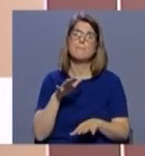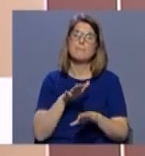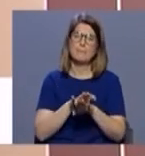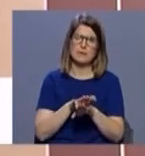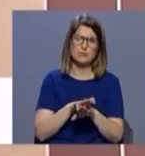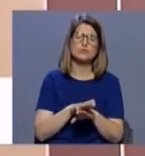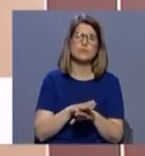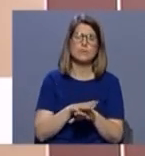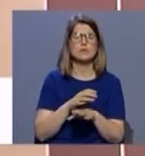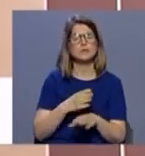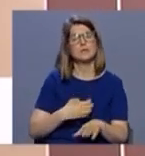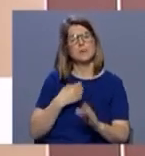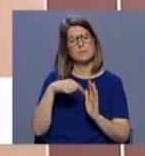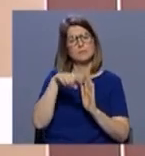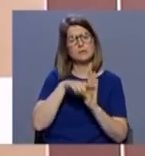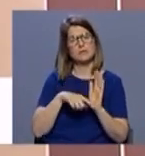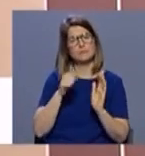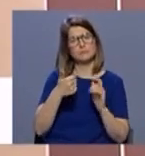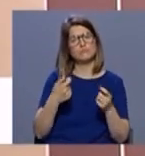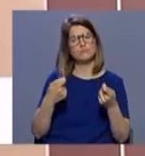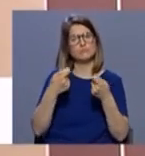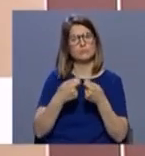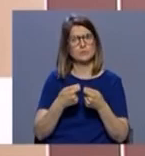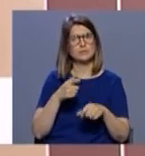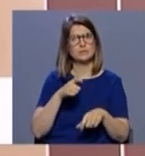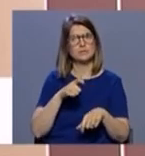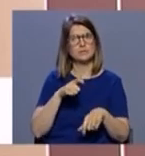medida perfeitamente adaptada e proporcional à